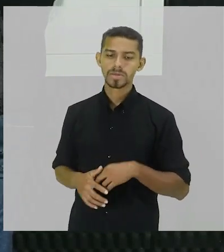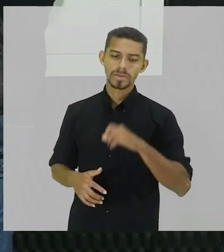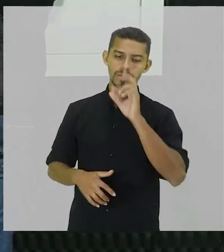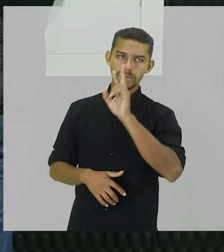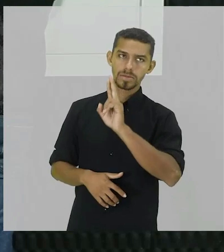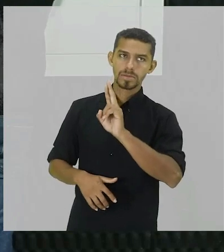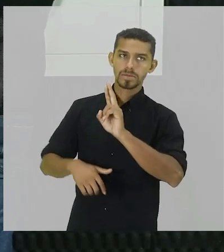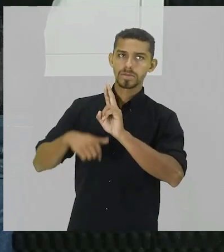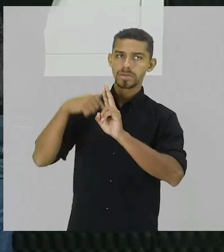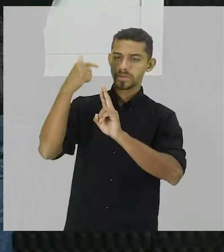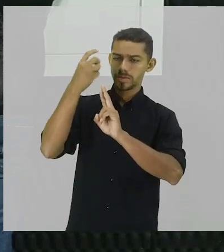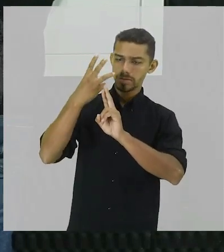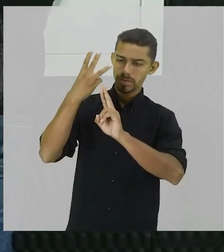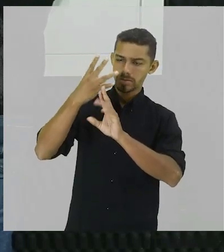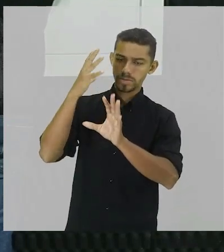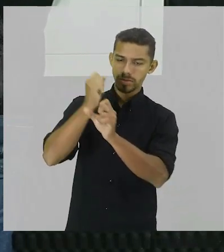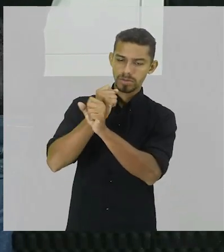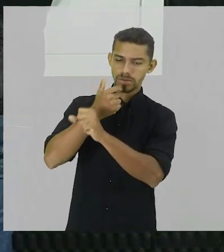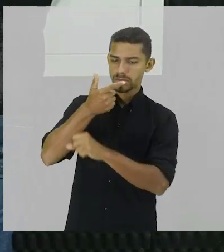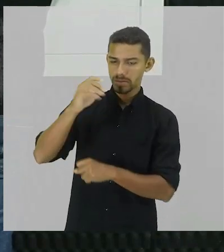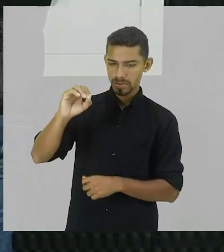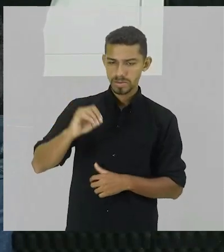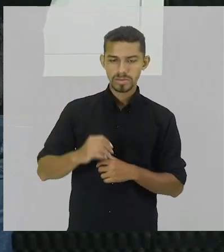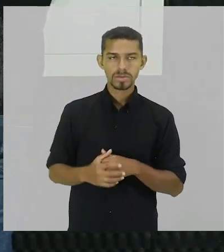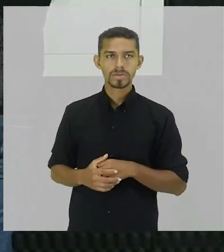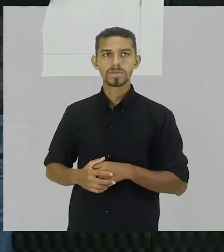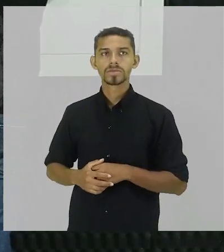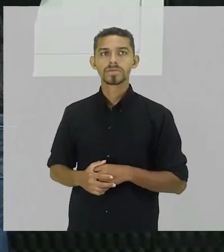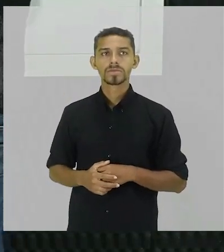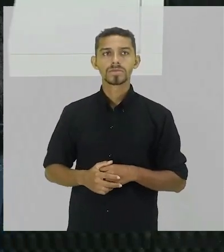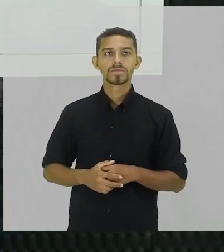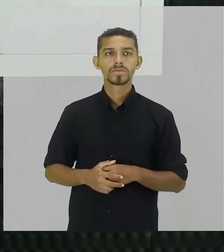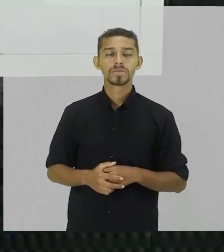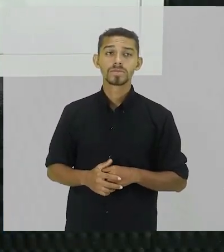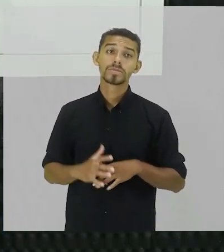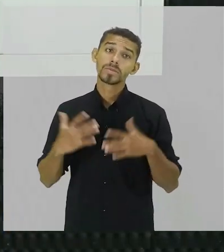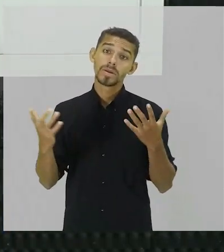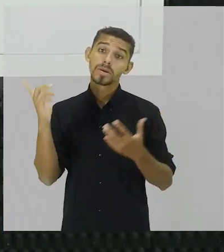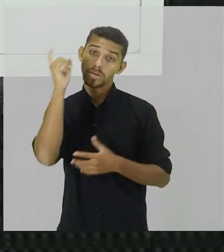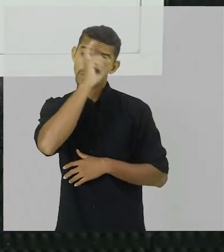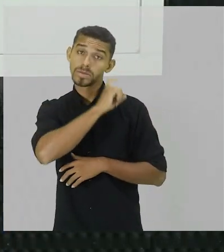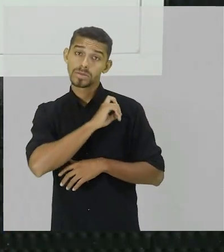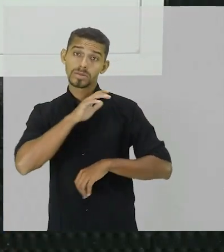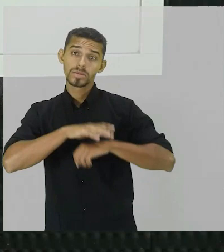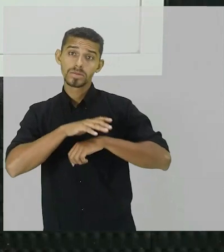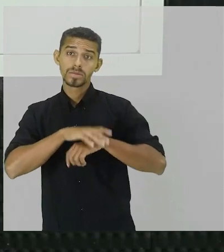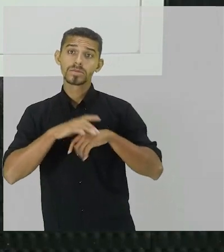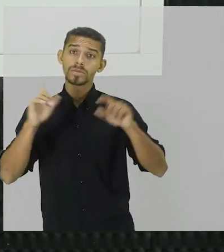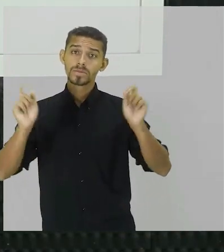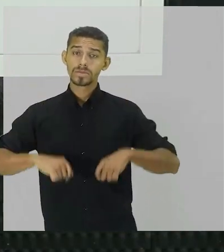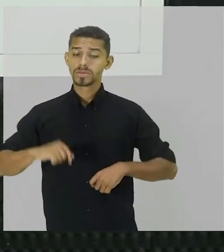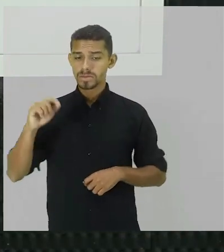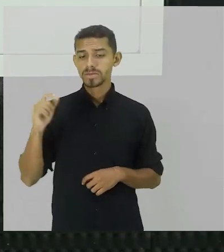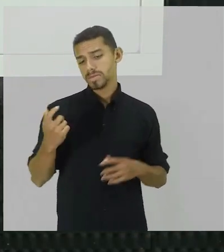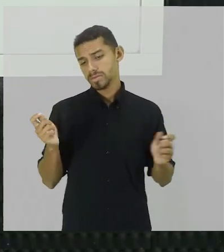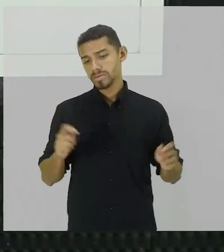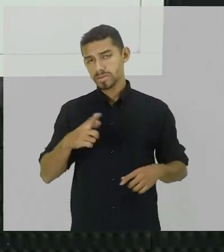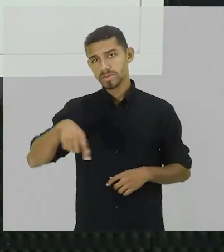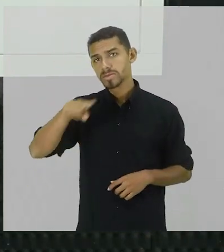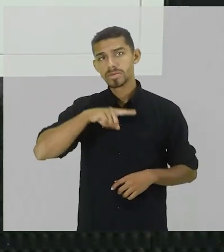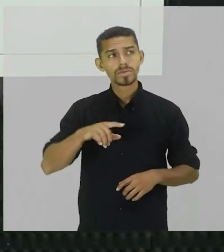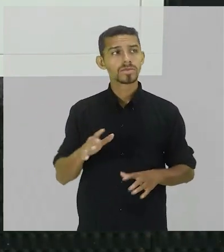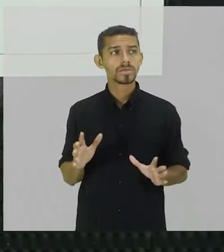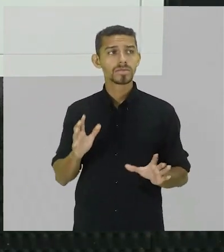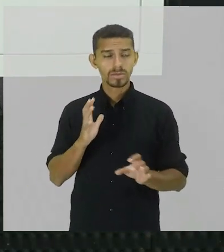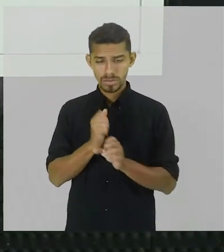multiplicado pelo raio, que é 20, elevado ao cubo. Talvez o que é mais difícil da questão, que vai ser mais trabalhoso para você